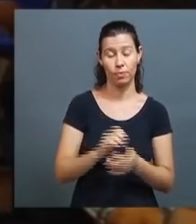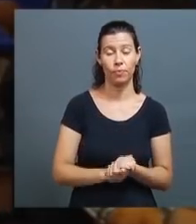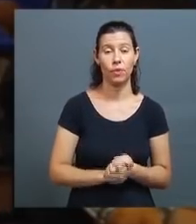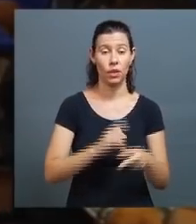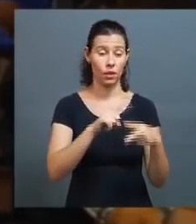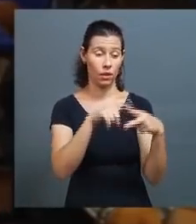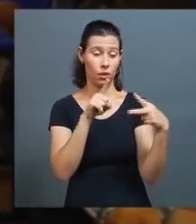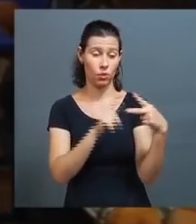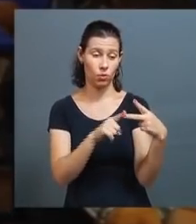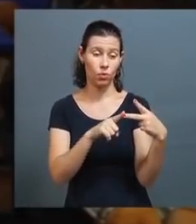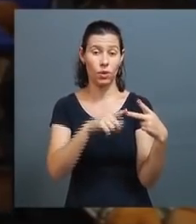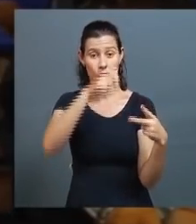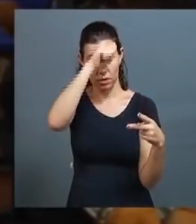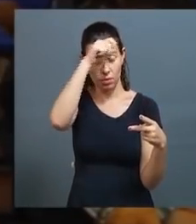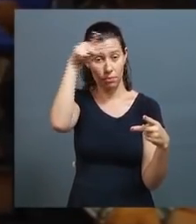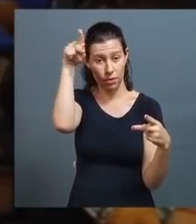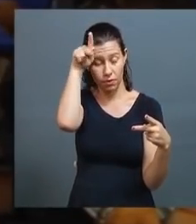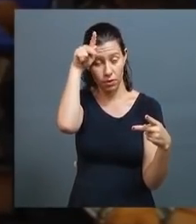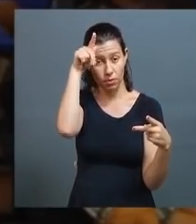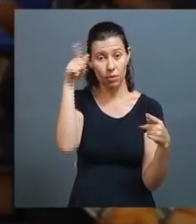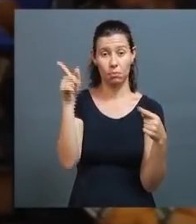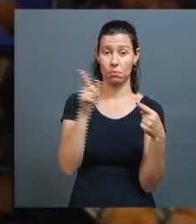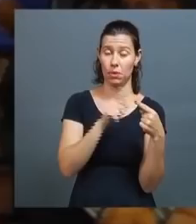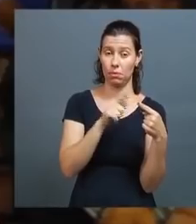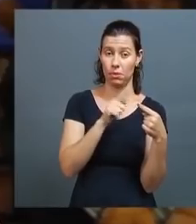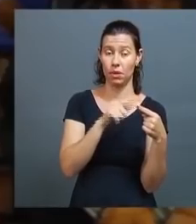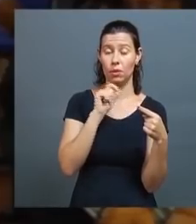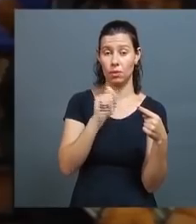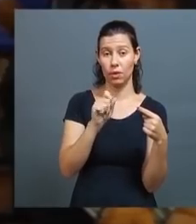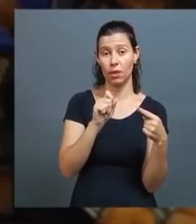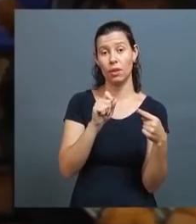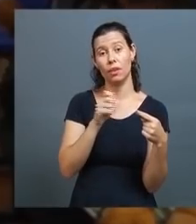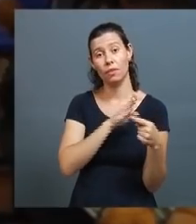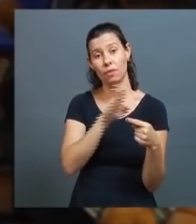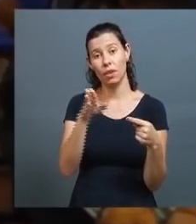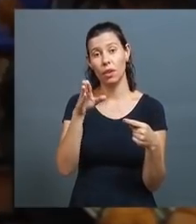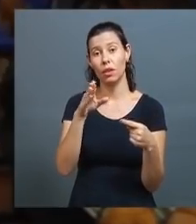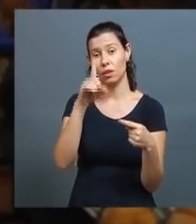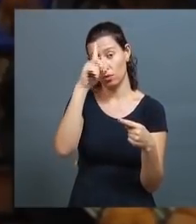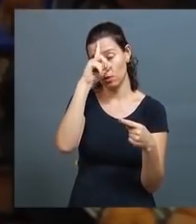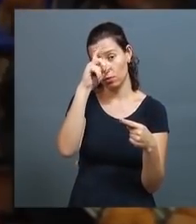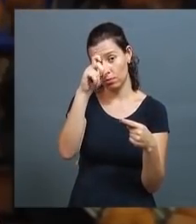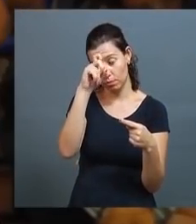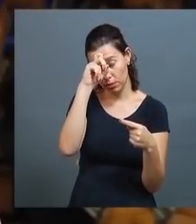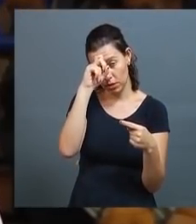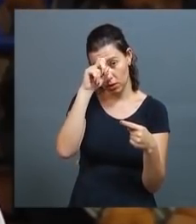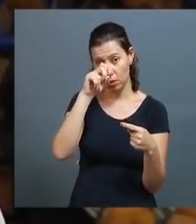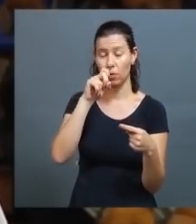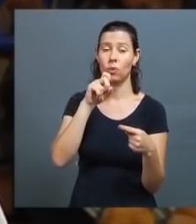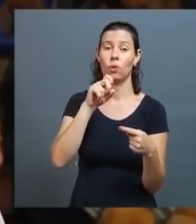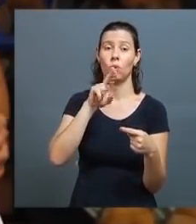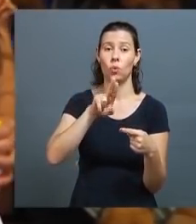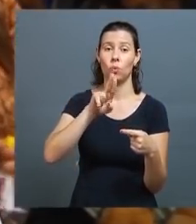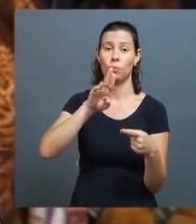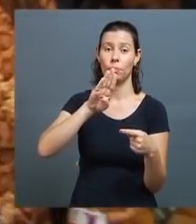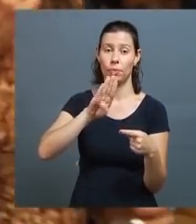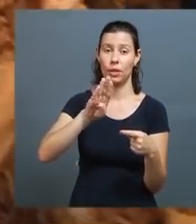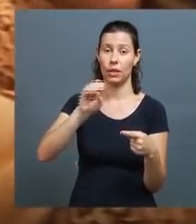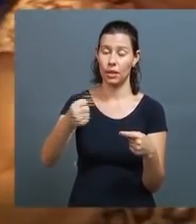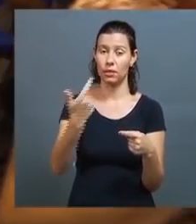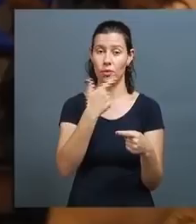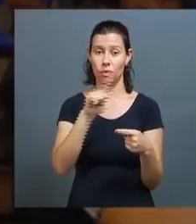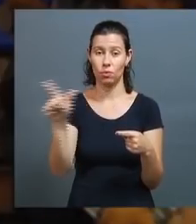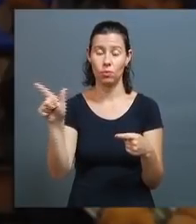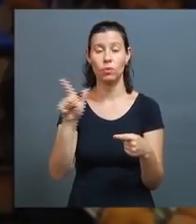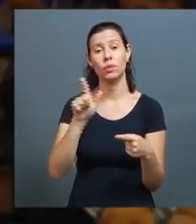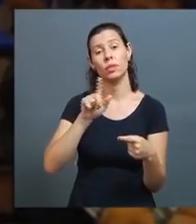que são do município, elas passam pela rede primária, ou a unidade de saúde da família, ou a unidade básica de saúde, é